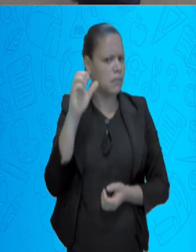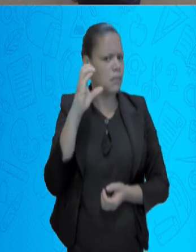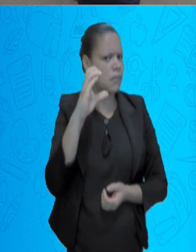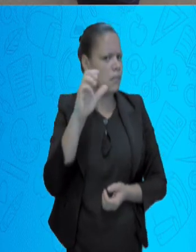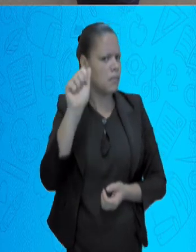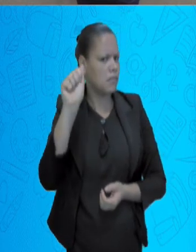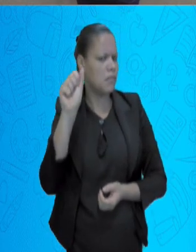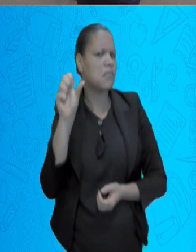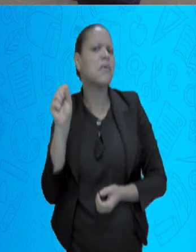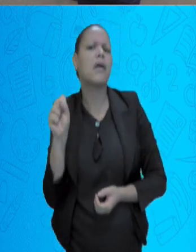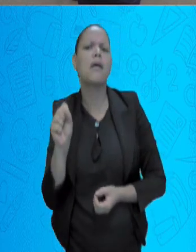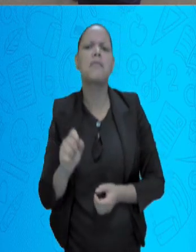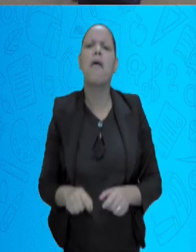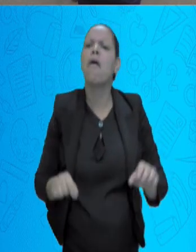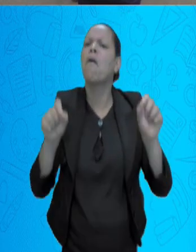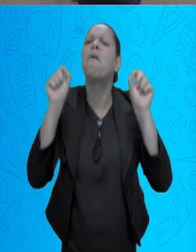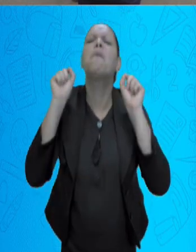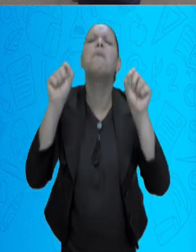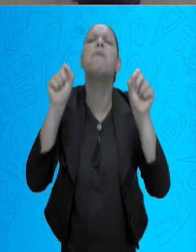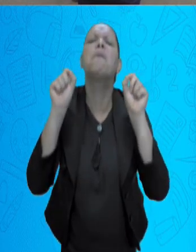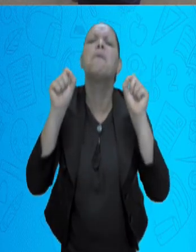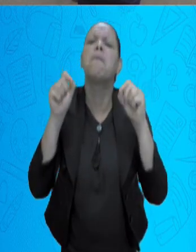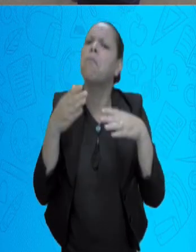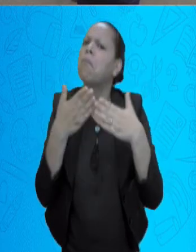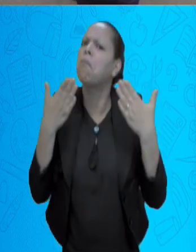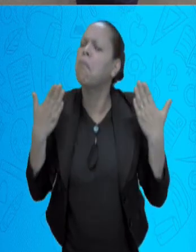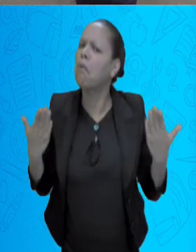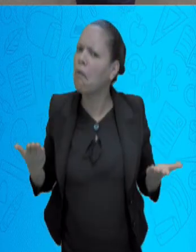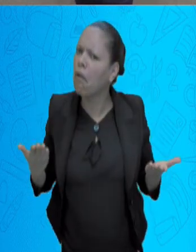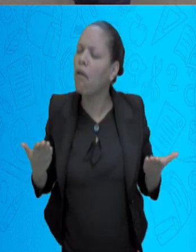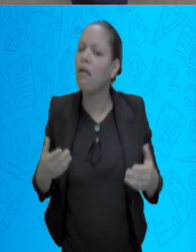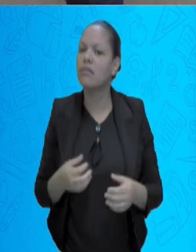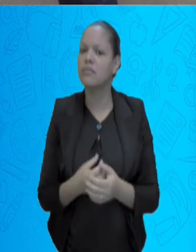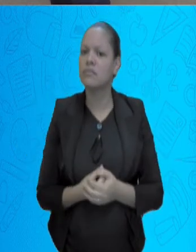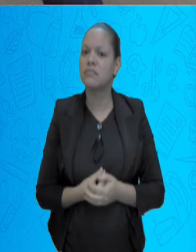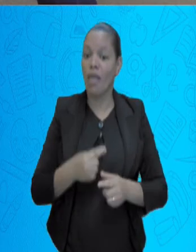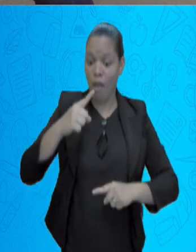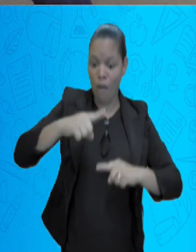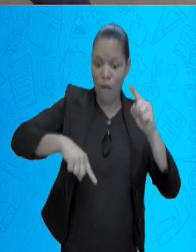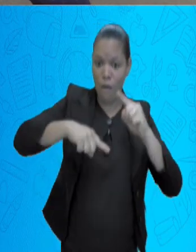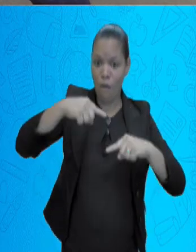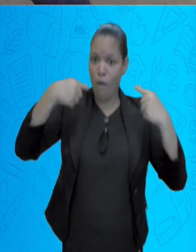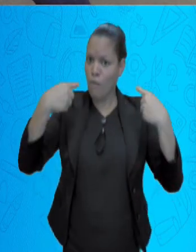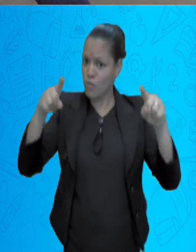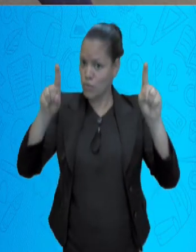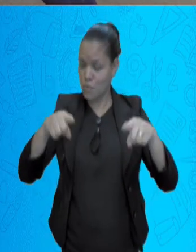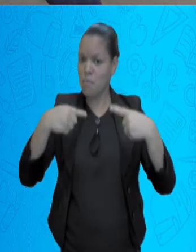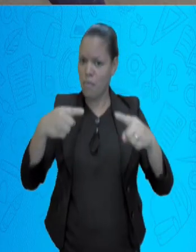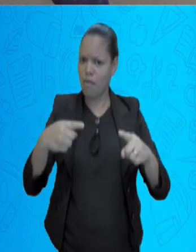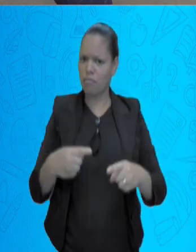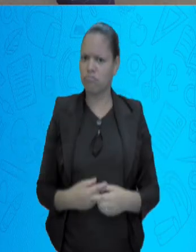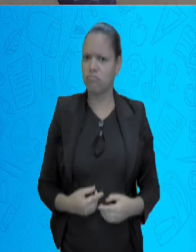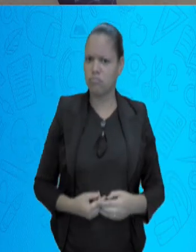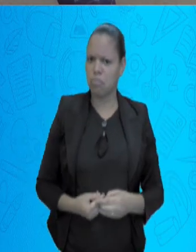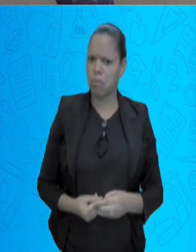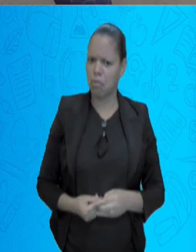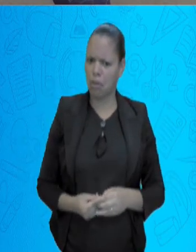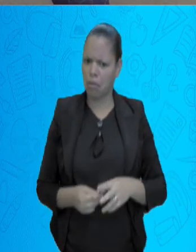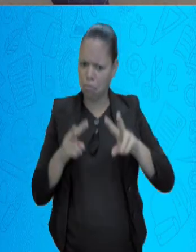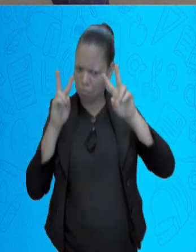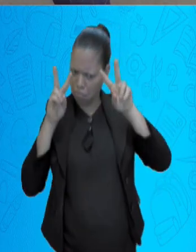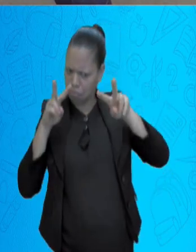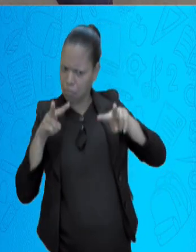instrumento aqui, que parece um chocalho, mas o nome dele é maracas. Vamos